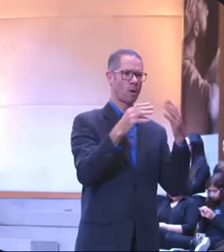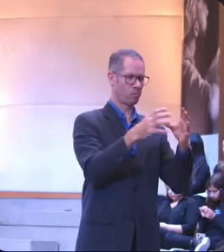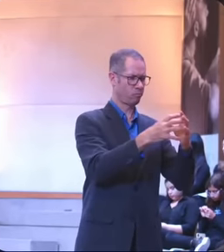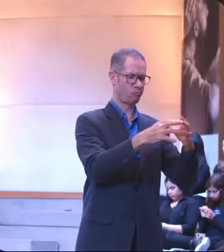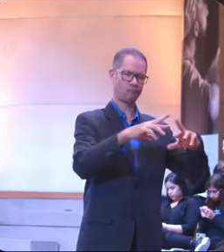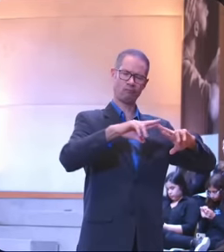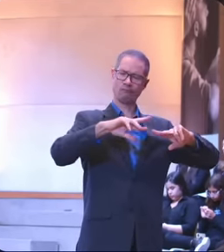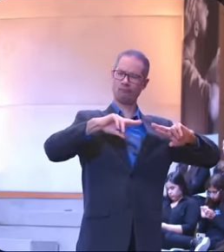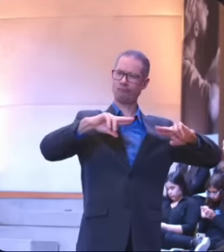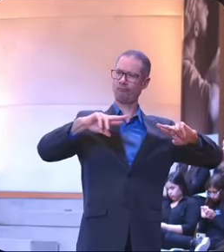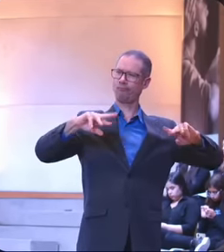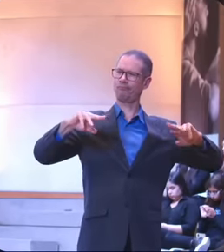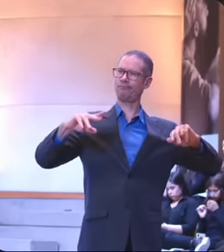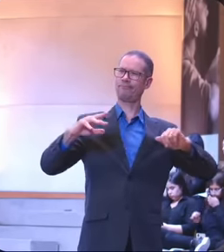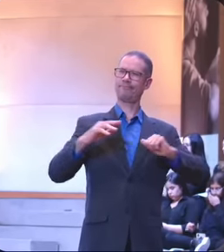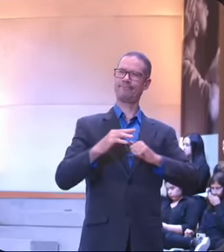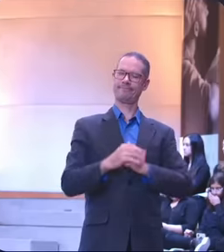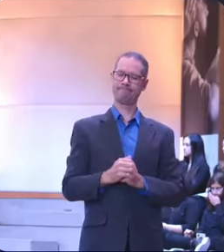É.